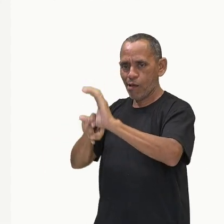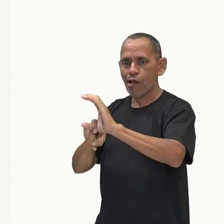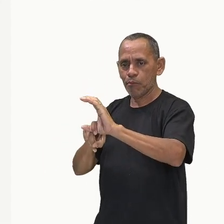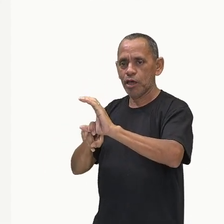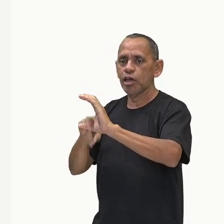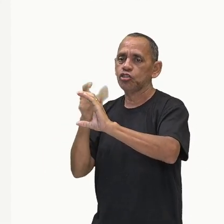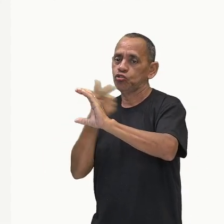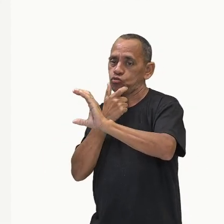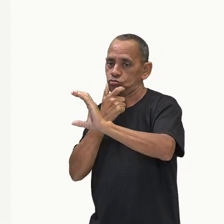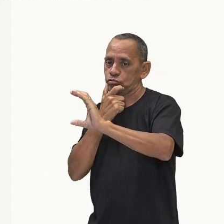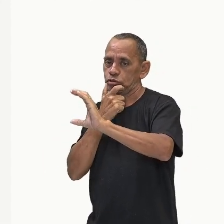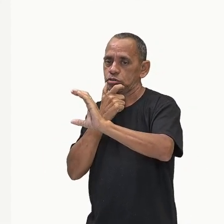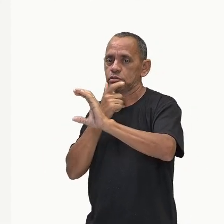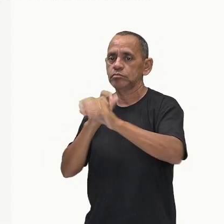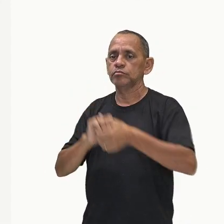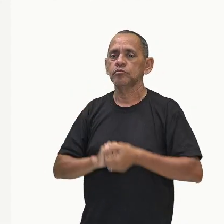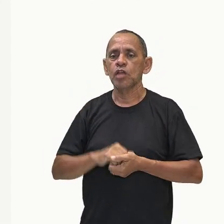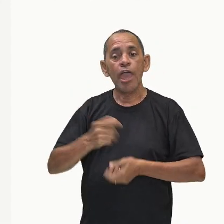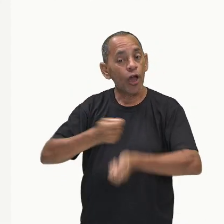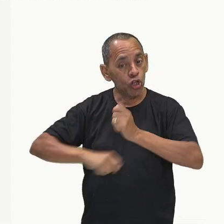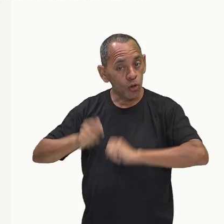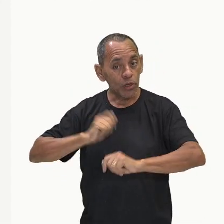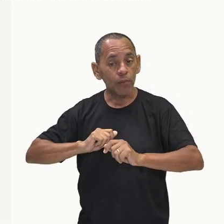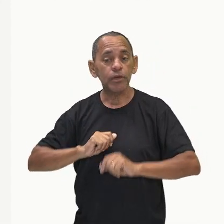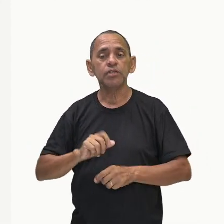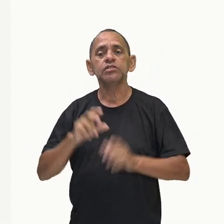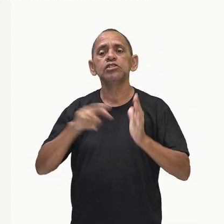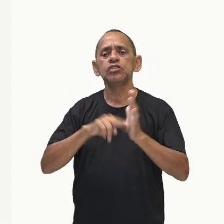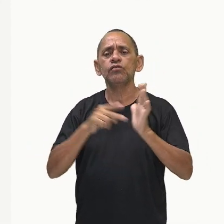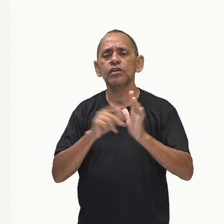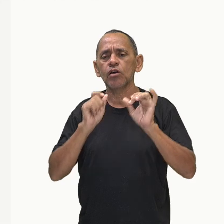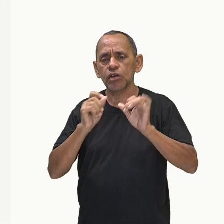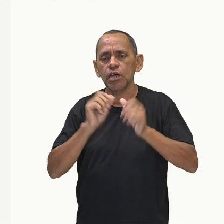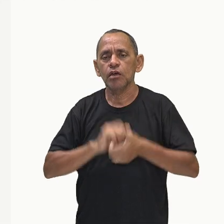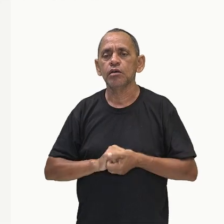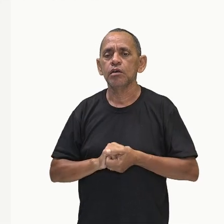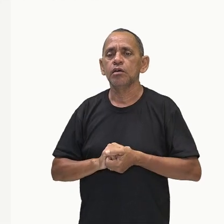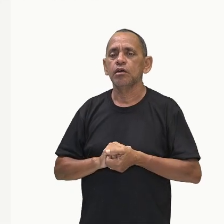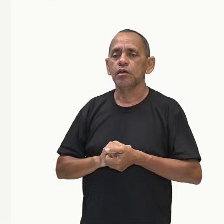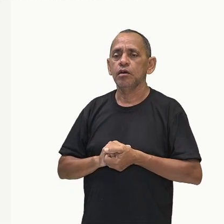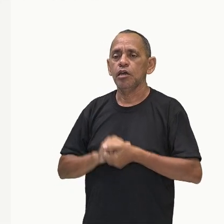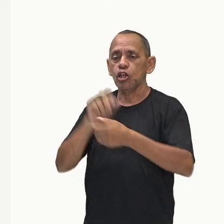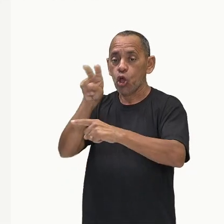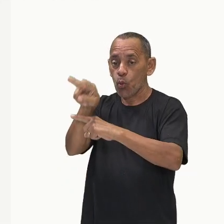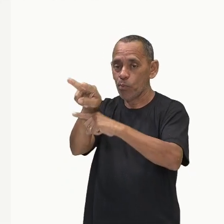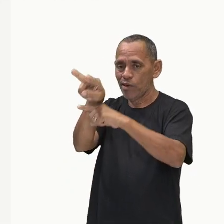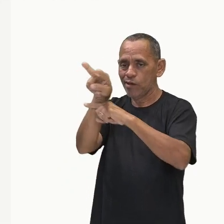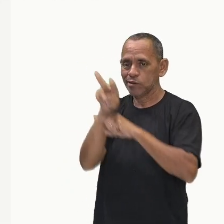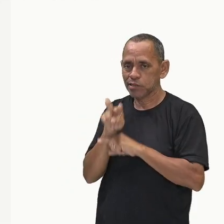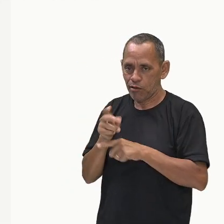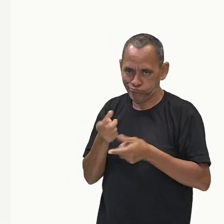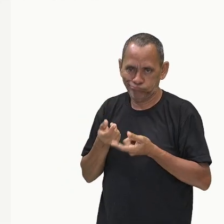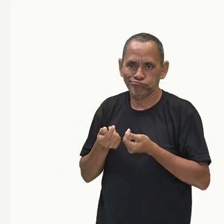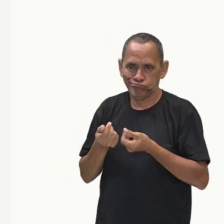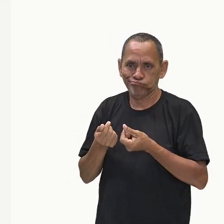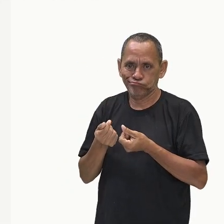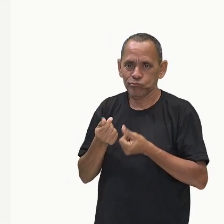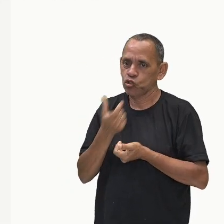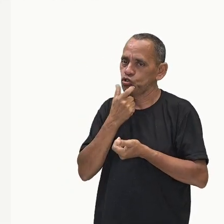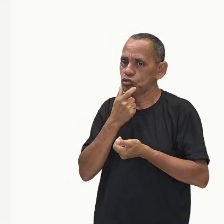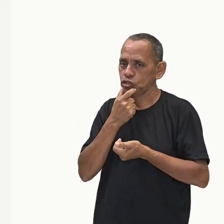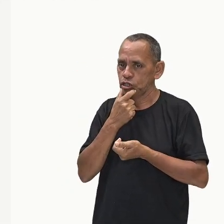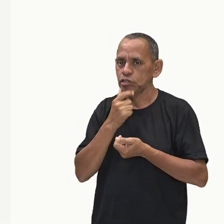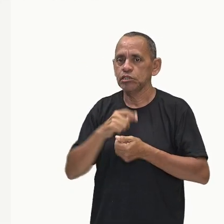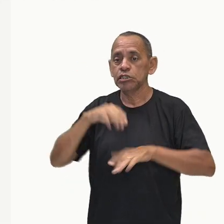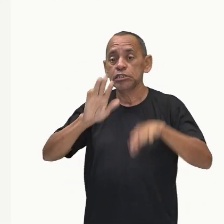economicamente dos ingleses, significava que ele emprestava dinheiro dos ingleses e também dependia ali